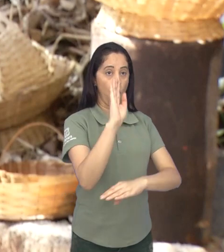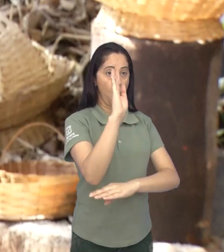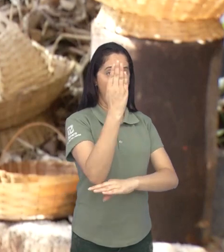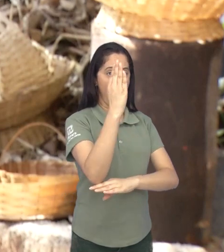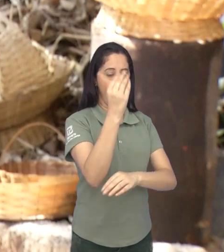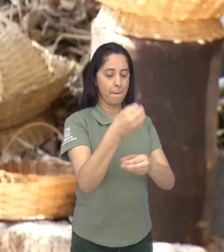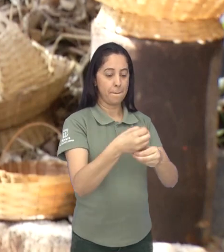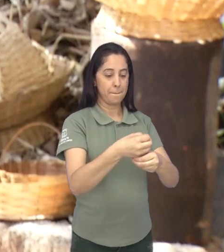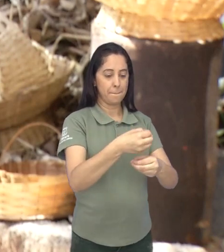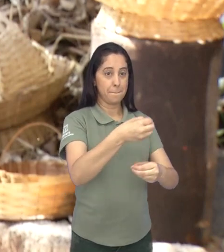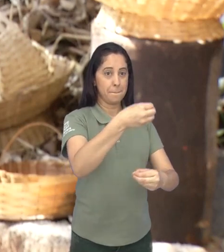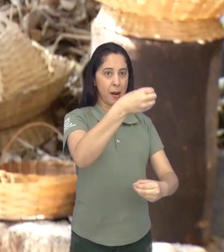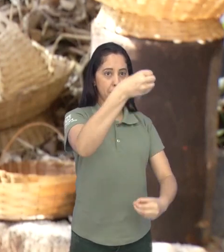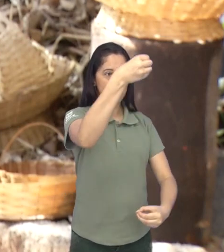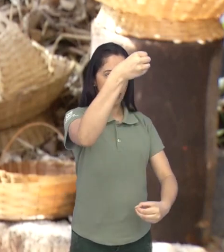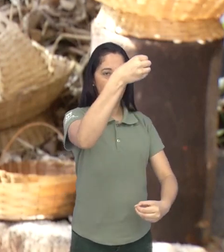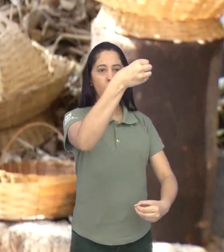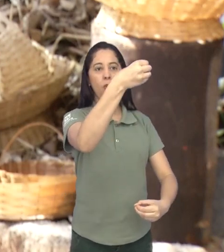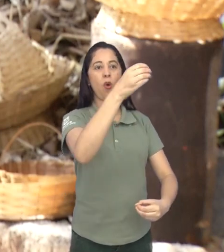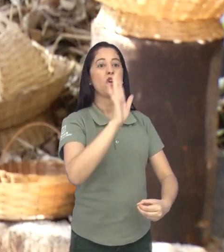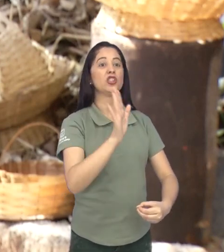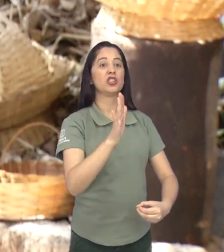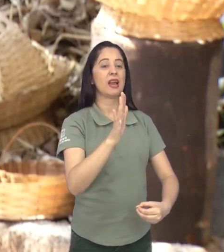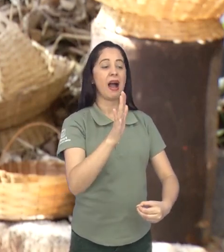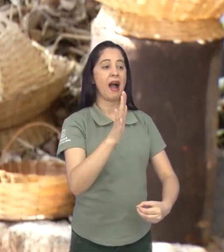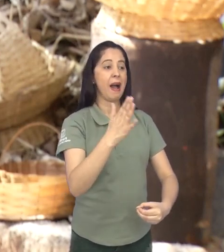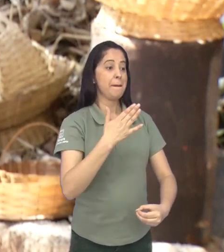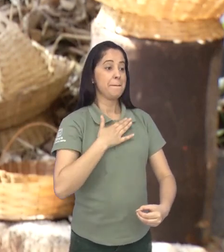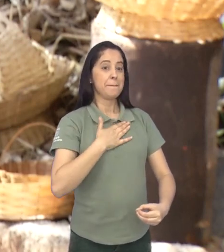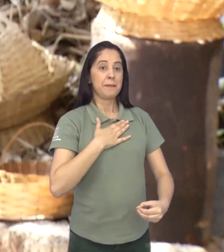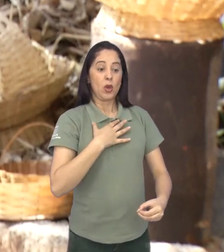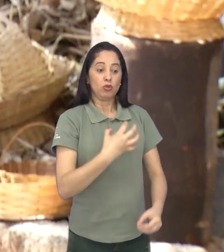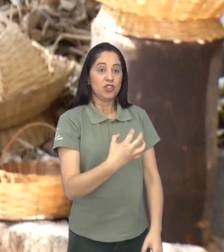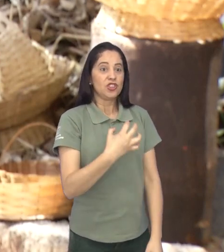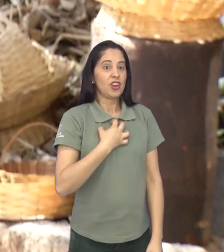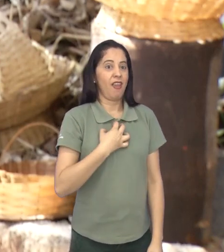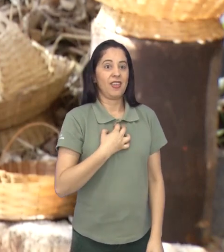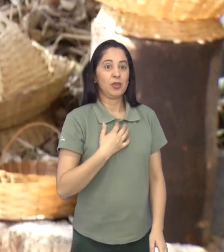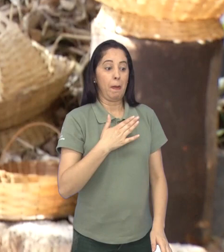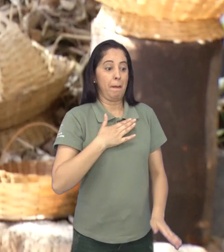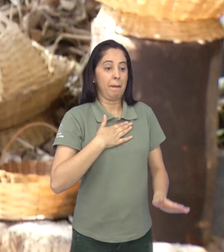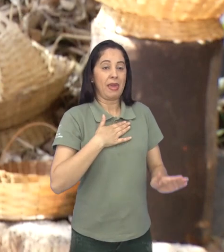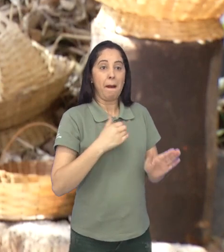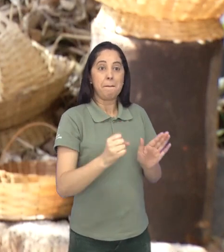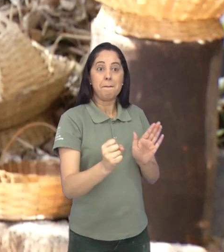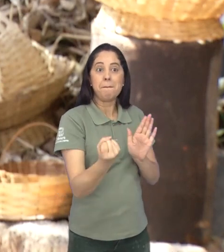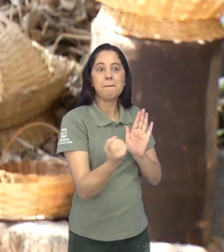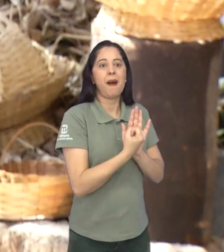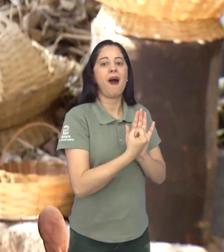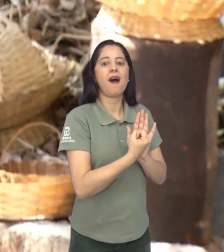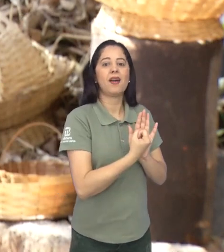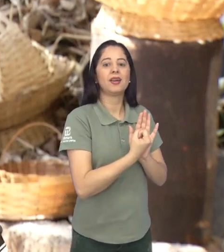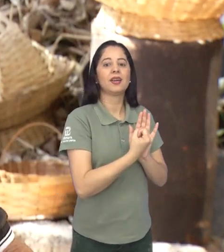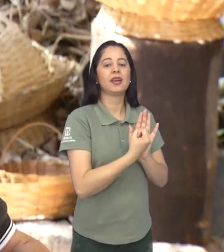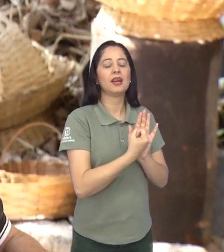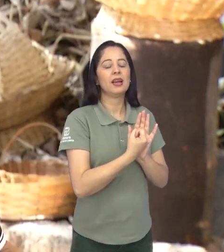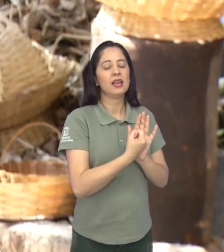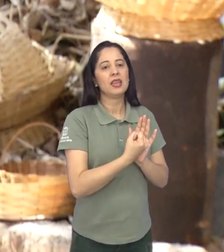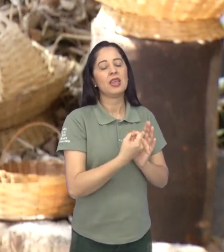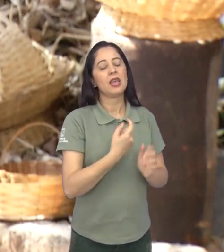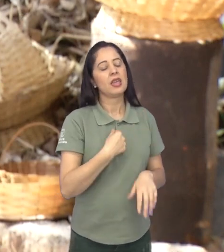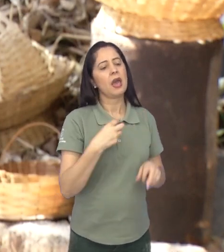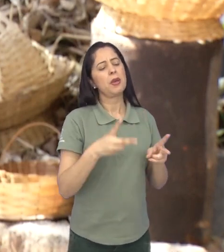tá há tanto tempo na minha vida, eu, sabendo da proporção que ele tem